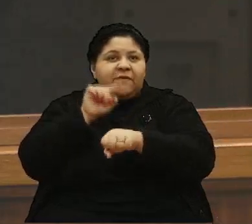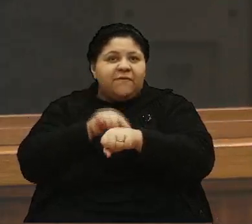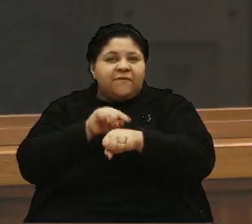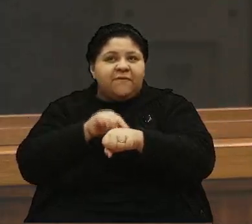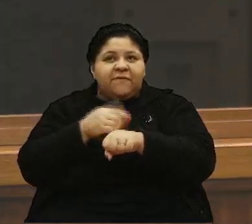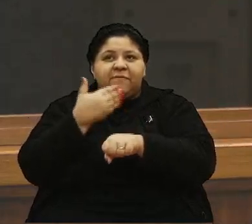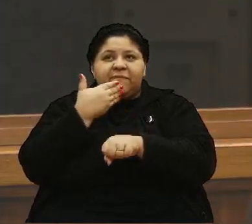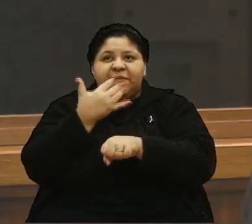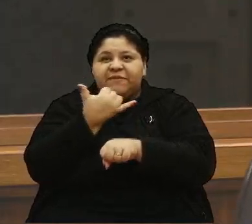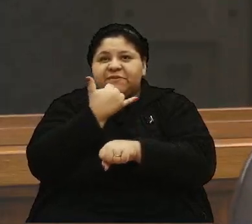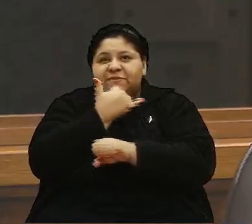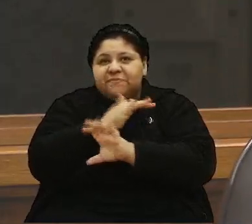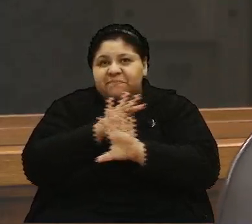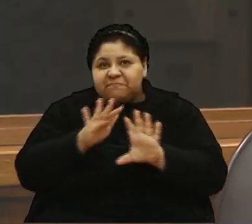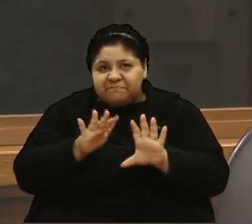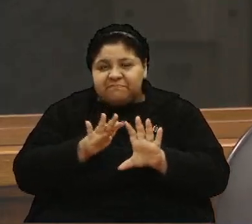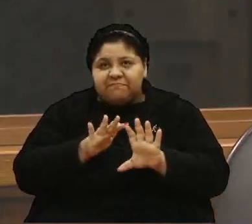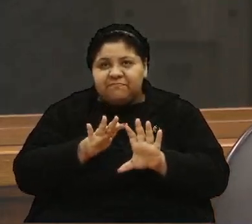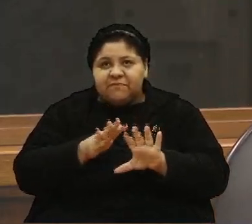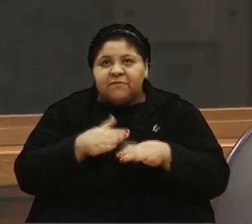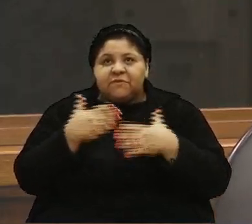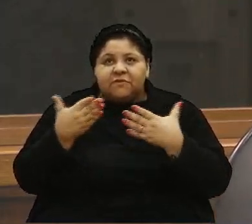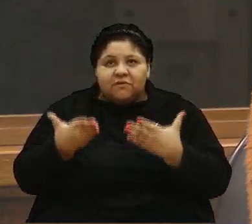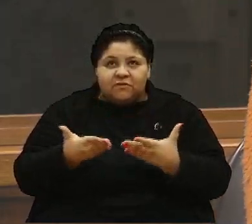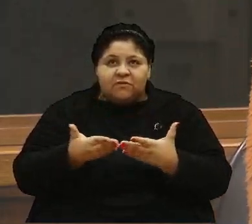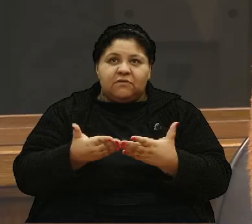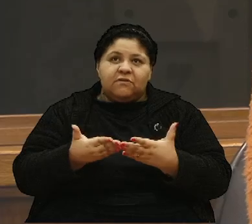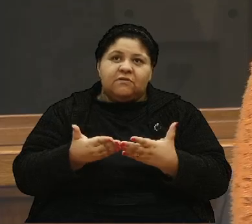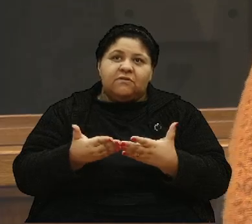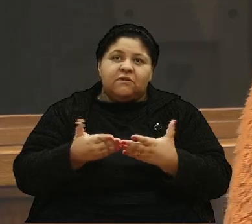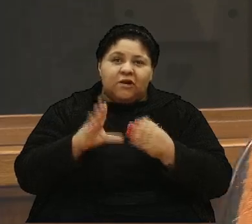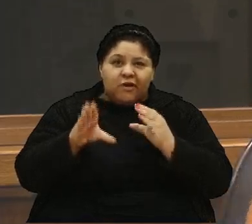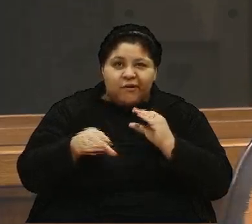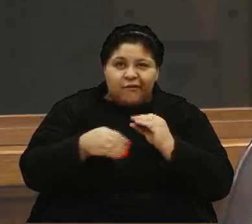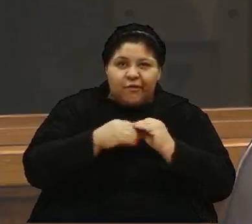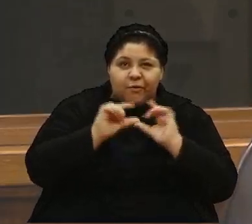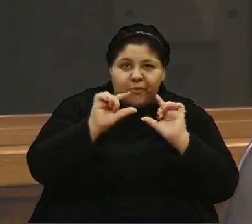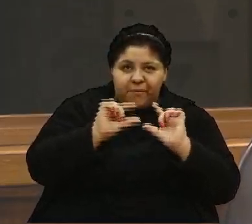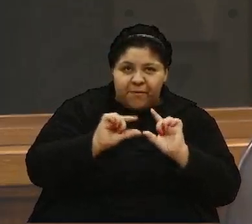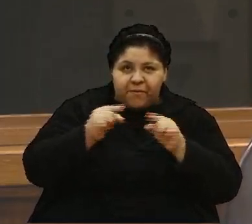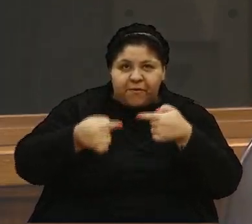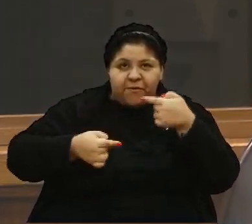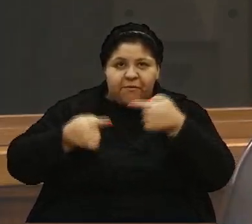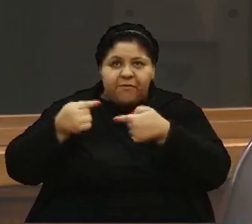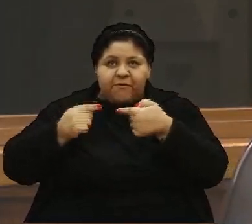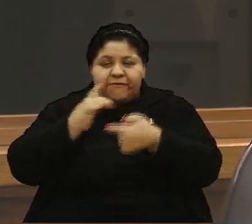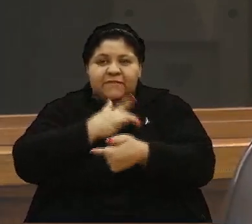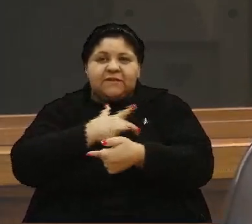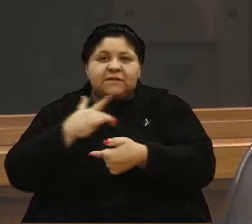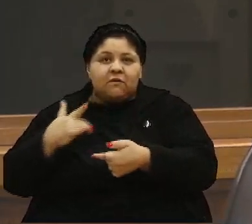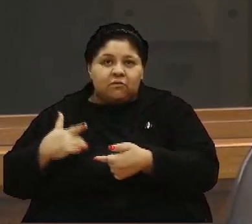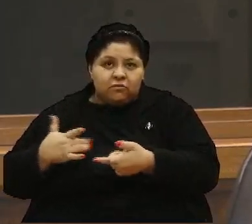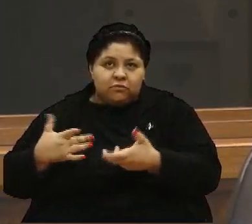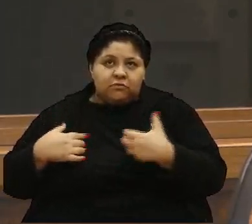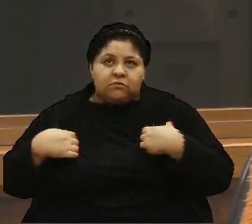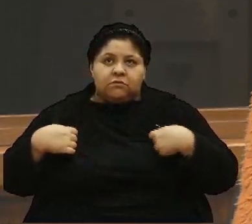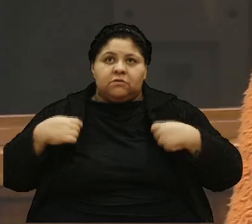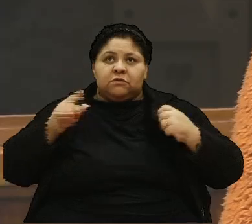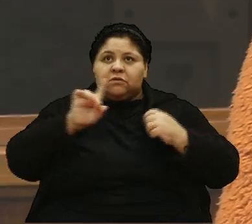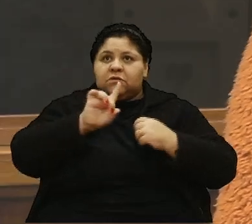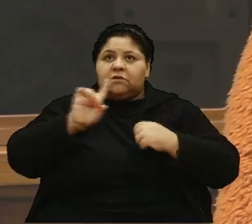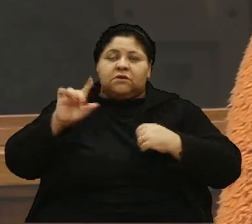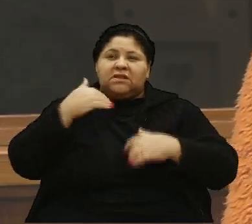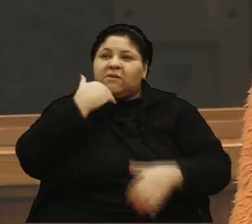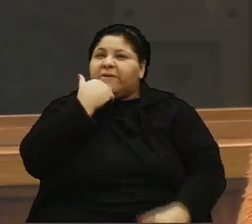pediu desculpa. Então, eu vou completar um pouquinho esse debate da saúde, que não